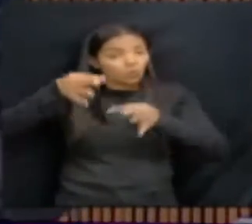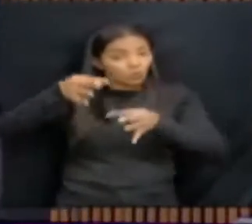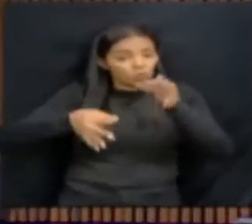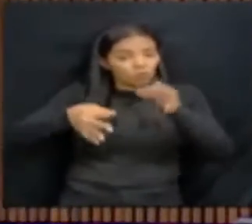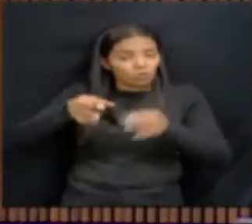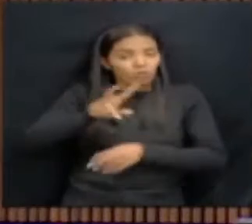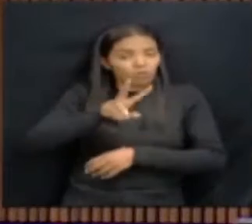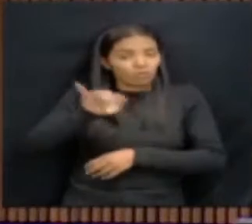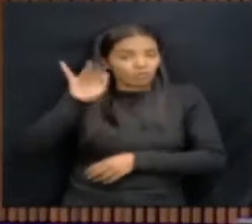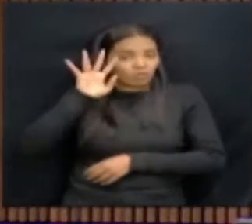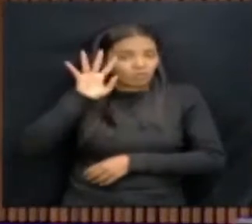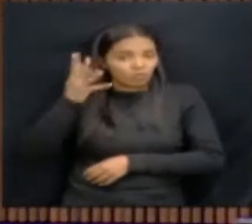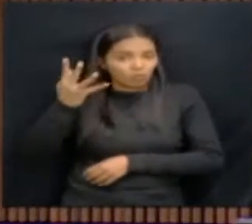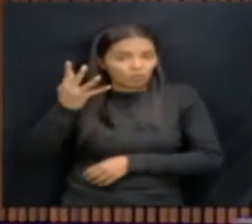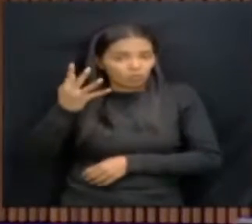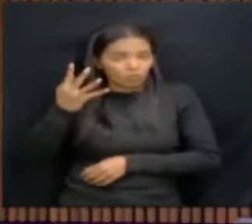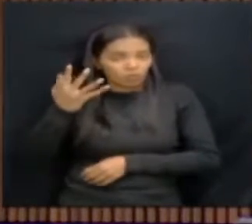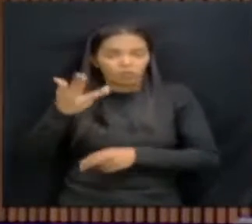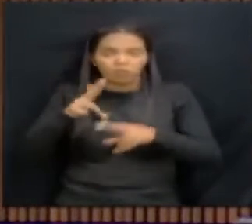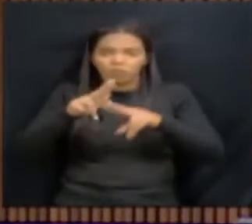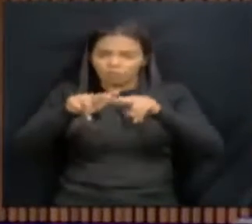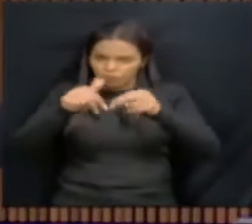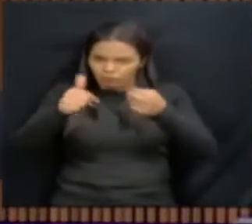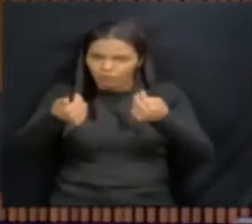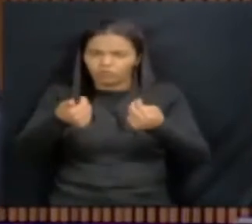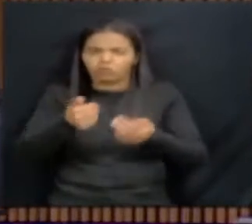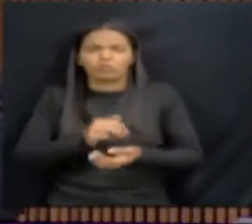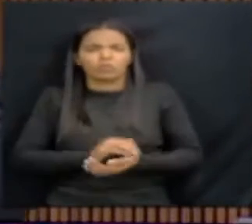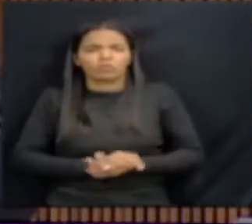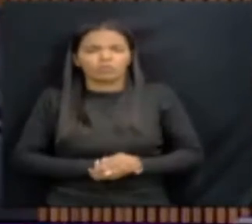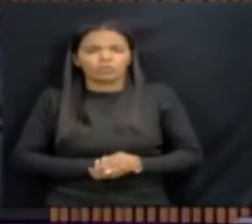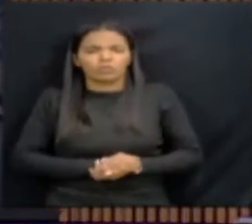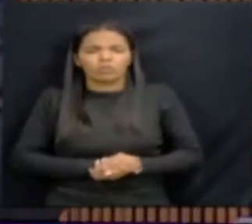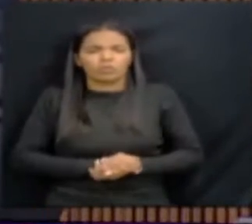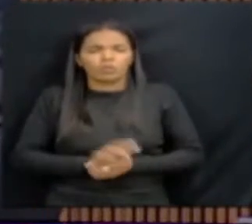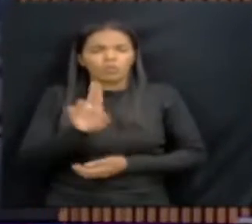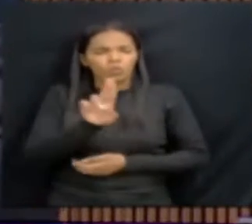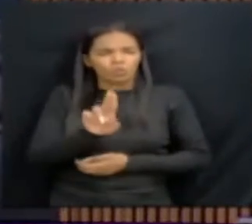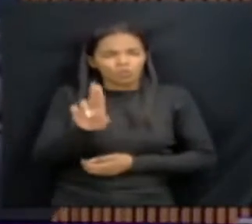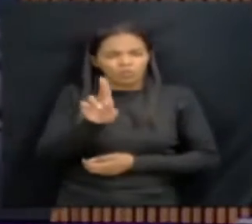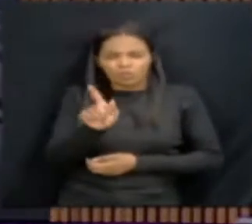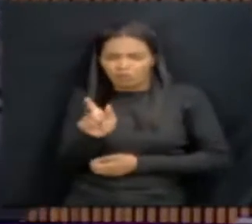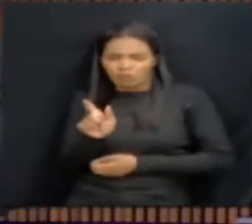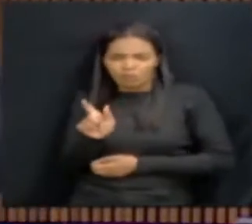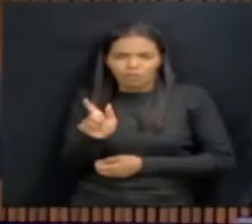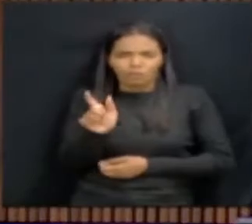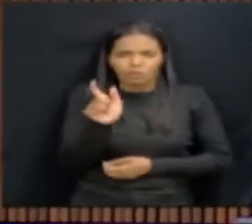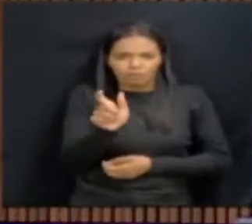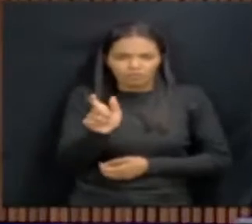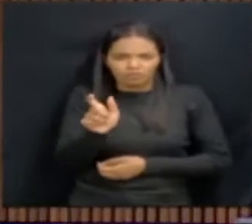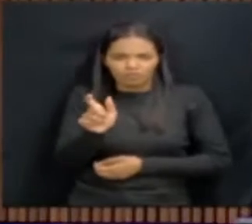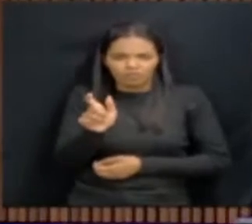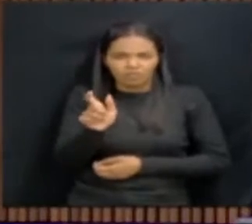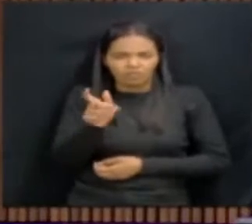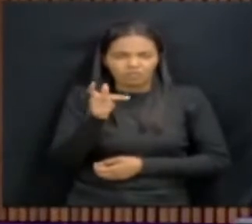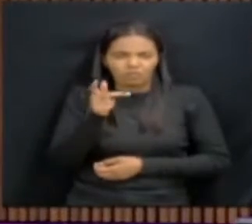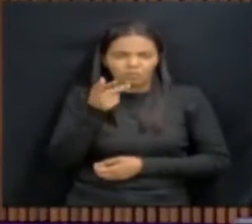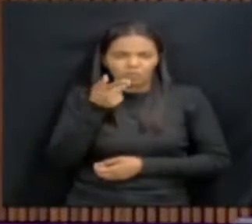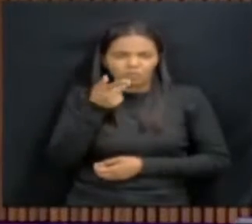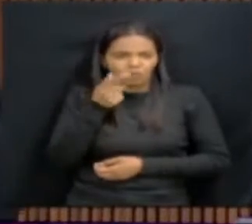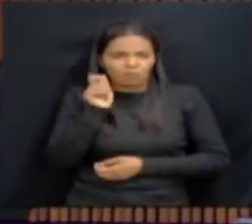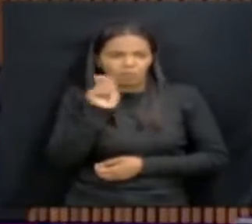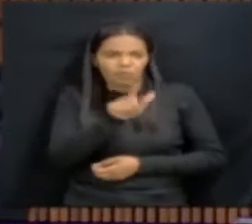fazer dessa forma. Portanto, usar alguns termos para agredir pessoas aqui